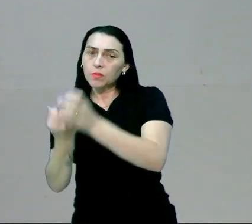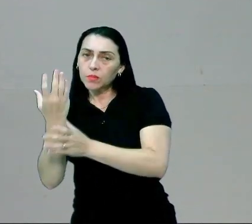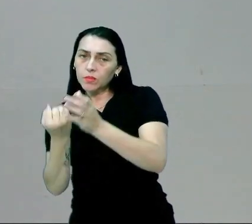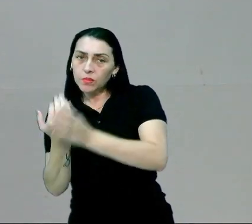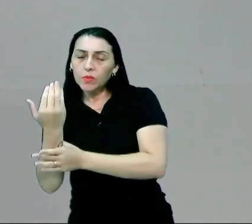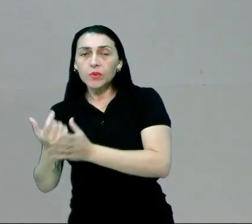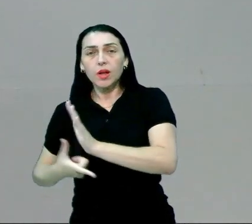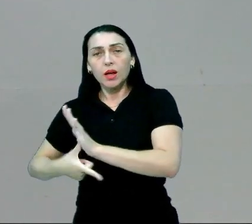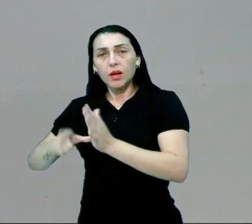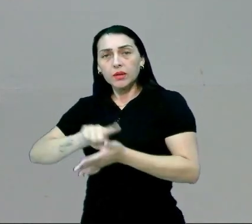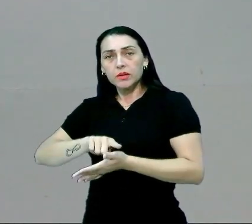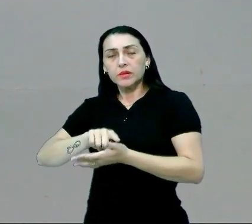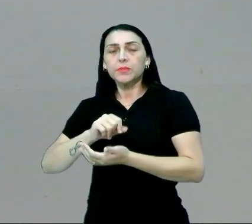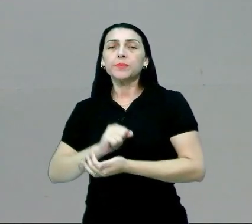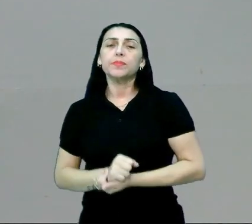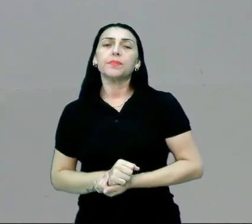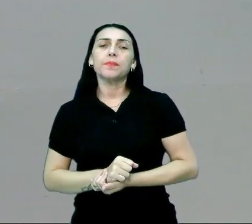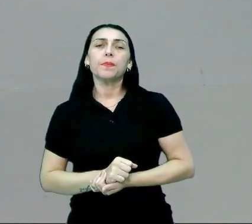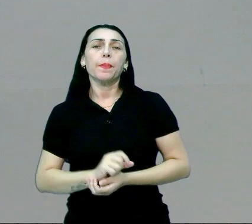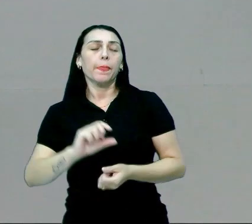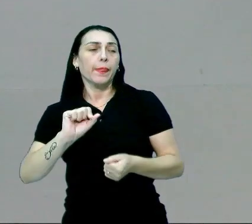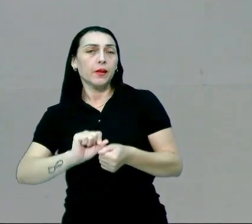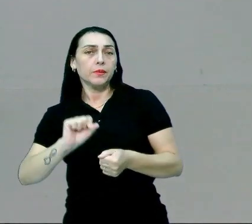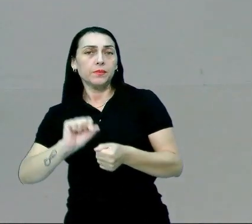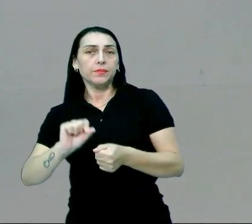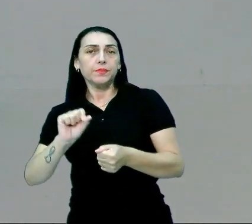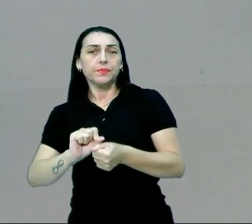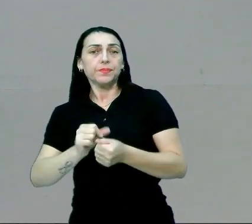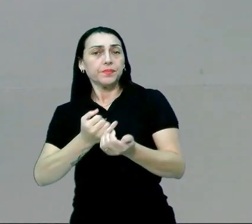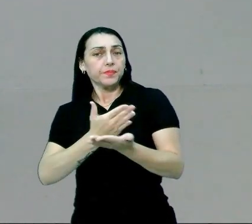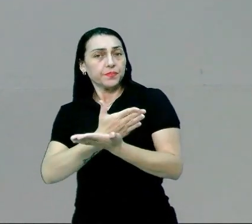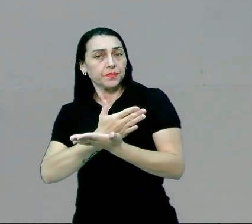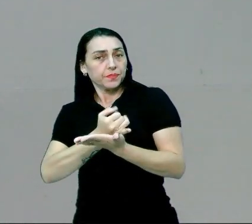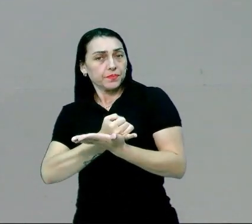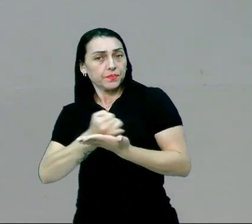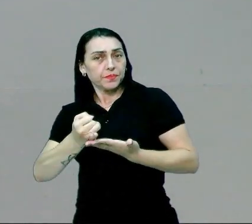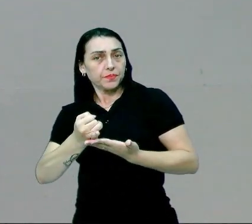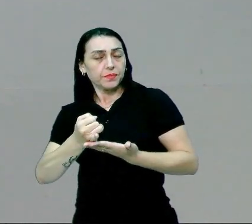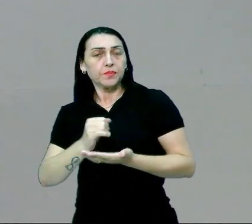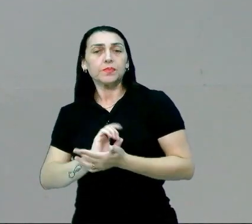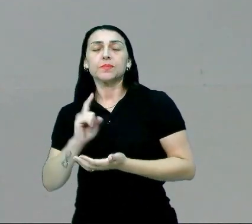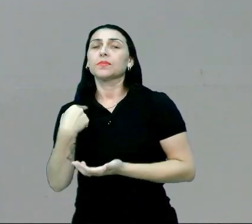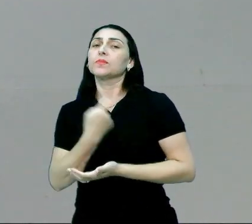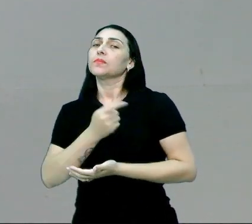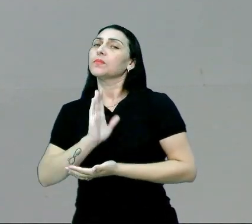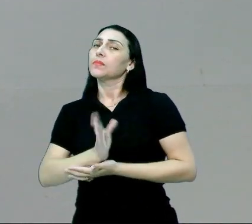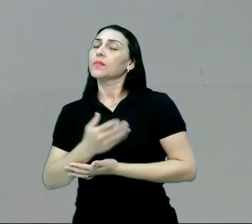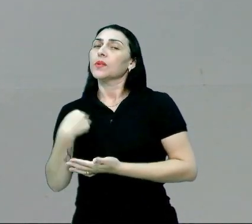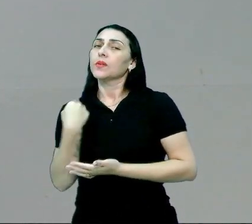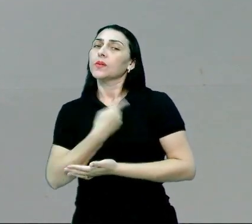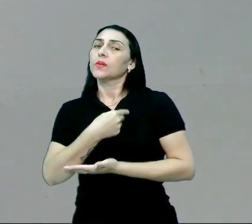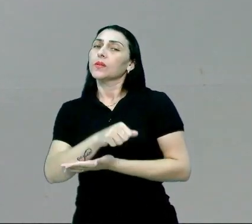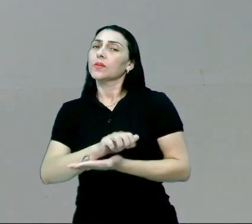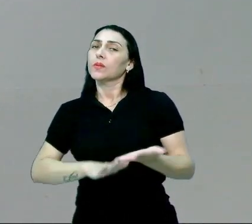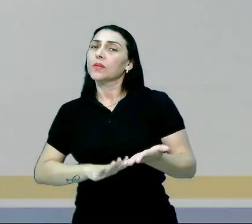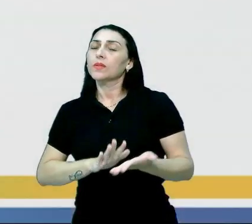produção anteriores. Feito esta introdução, nós já vamos para o